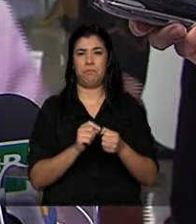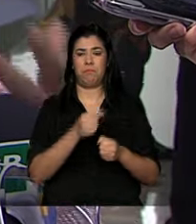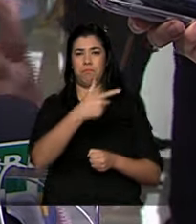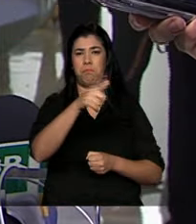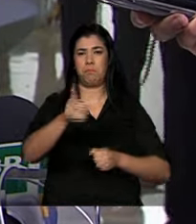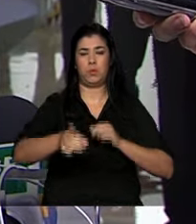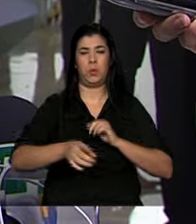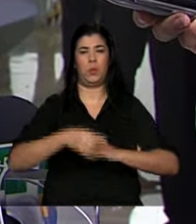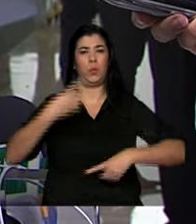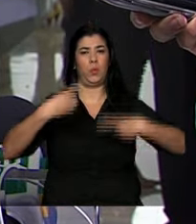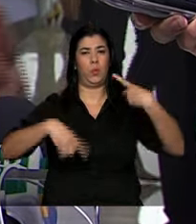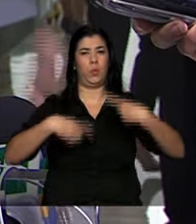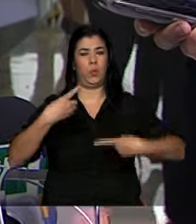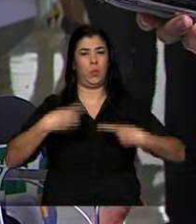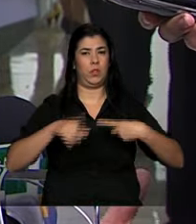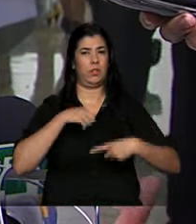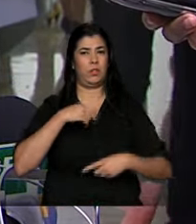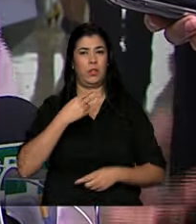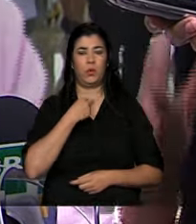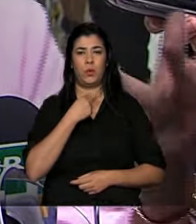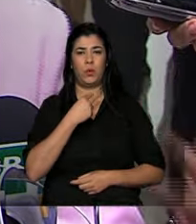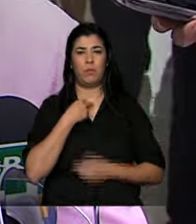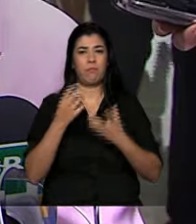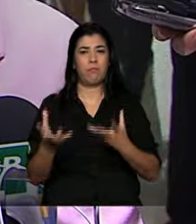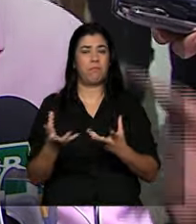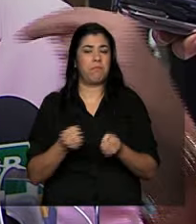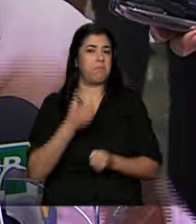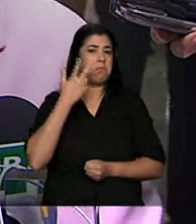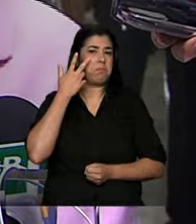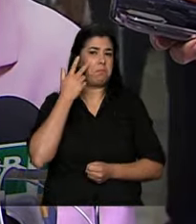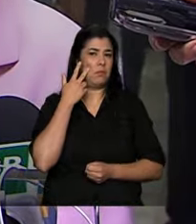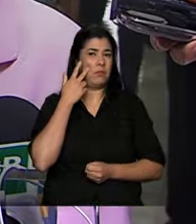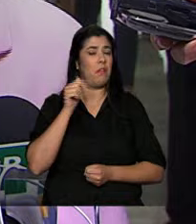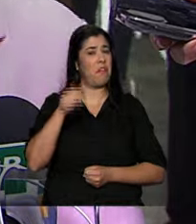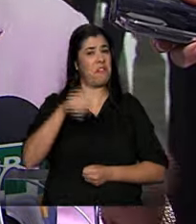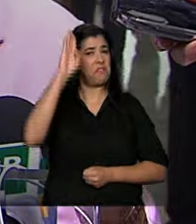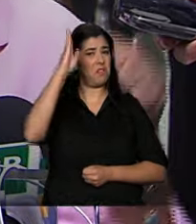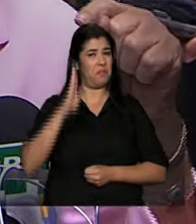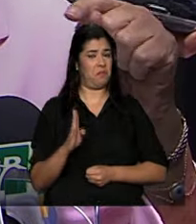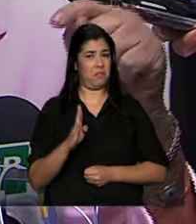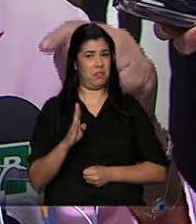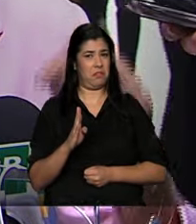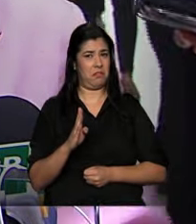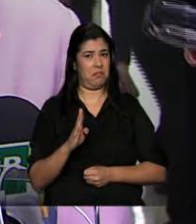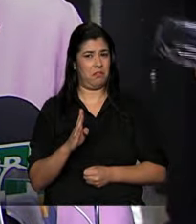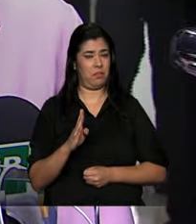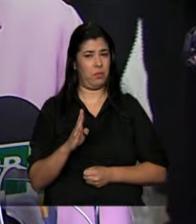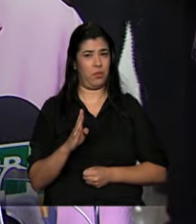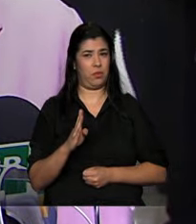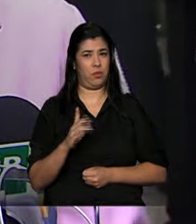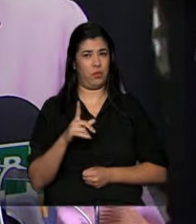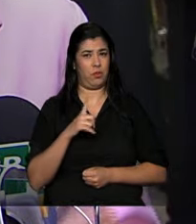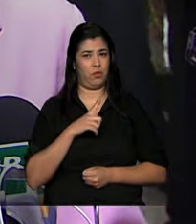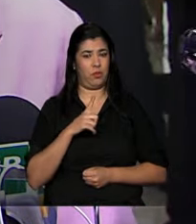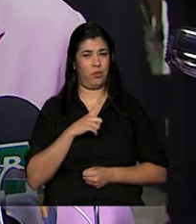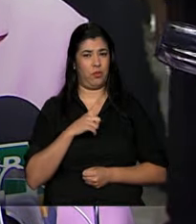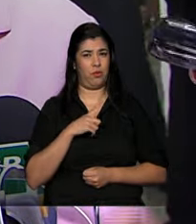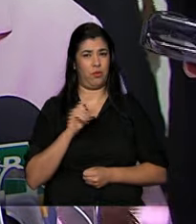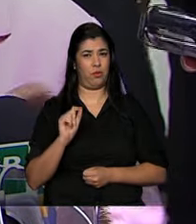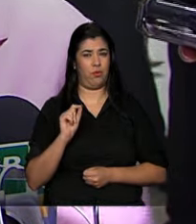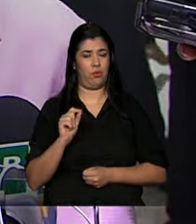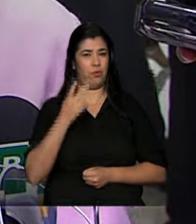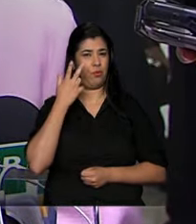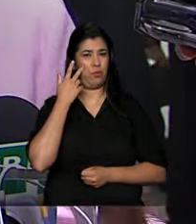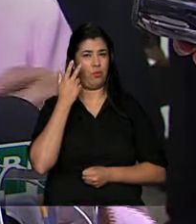forma não são consideradas normais no brasil elas são normais porque